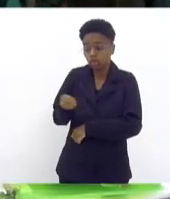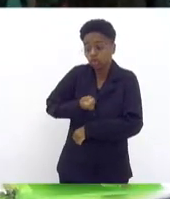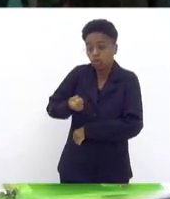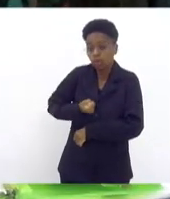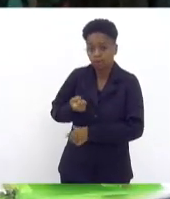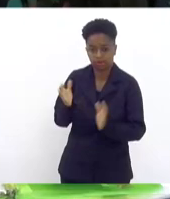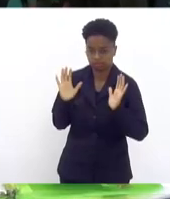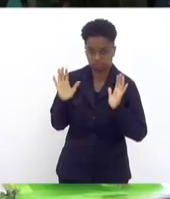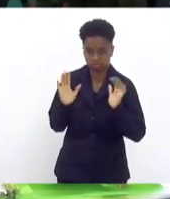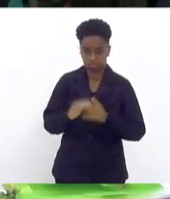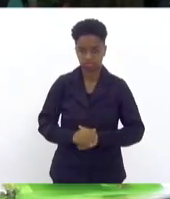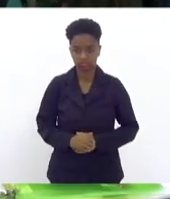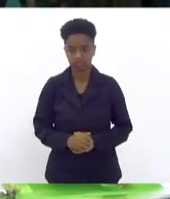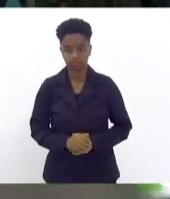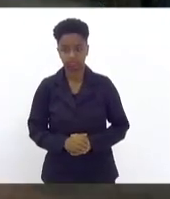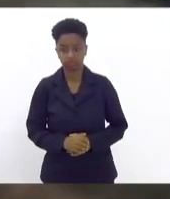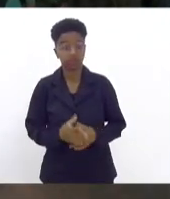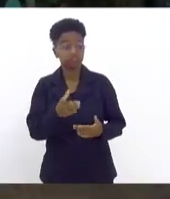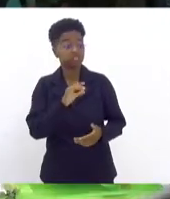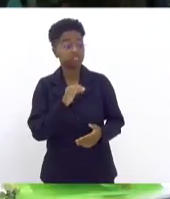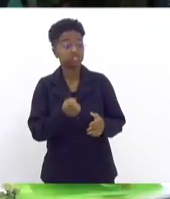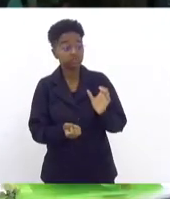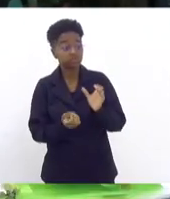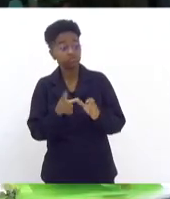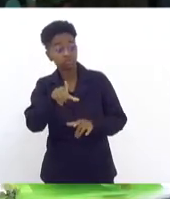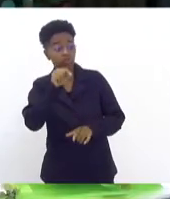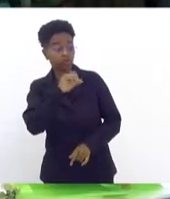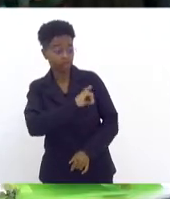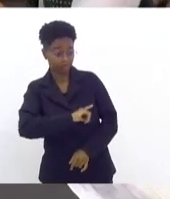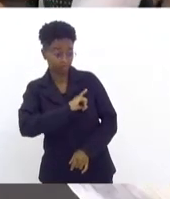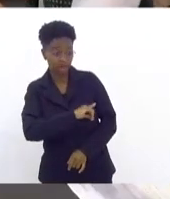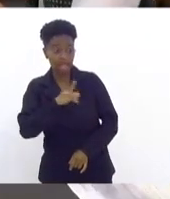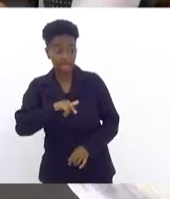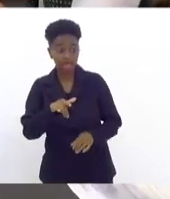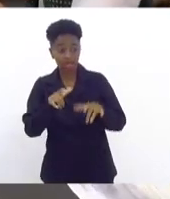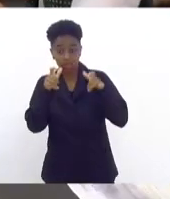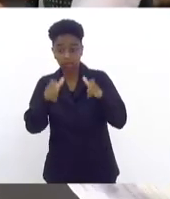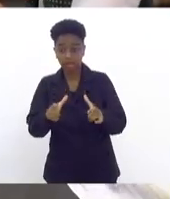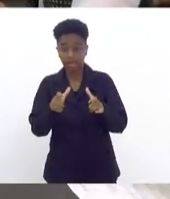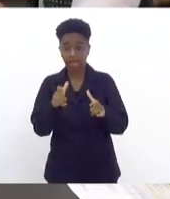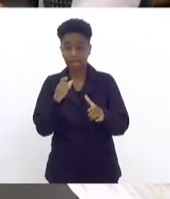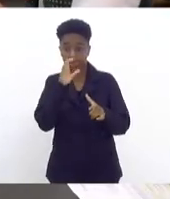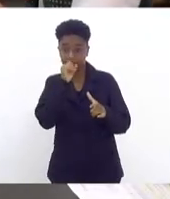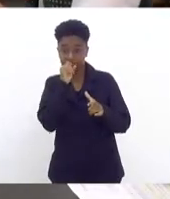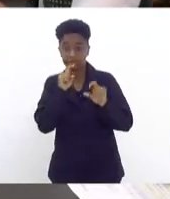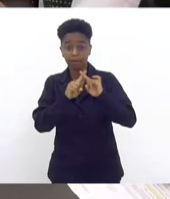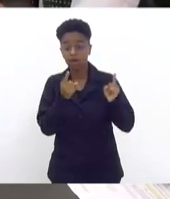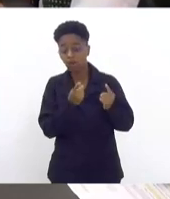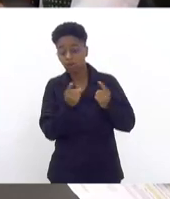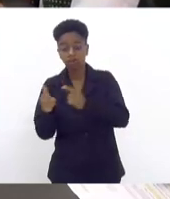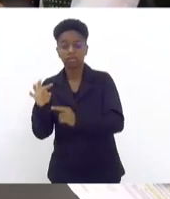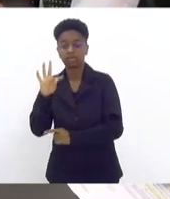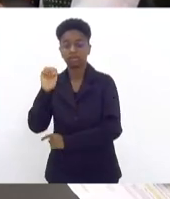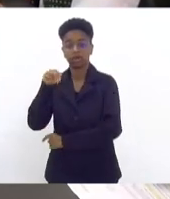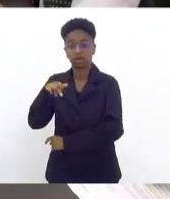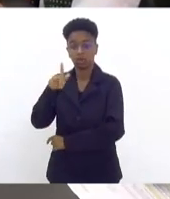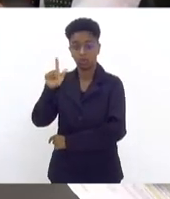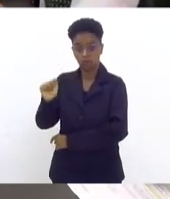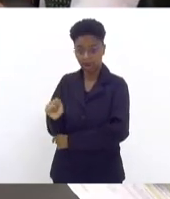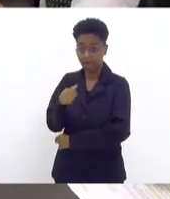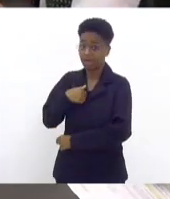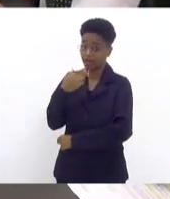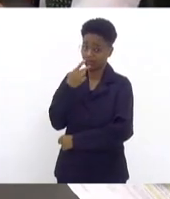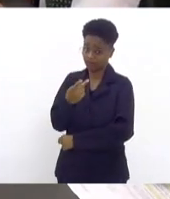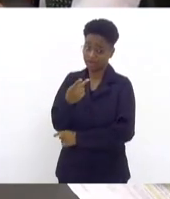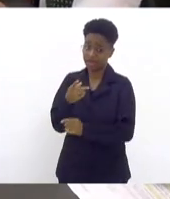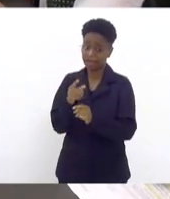ontem defendeu Itaboraí como terra da laranja. Obrigado, De Laroli. Confrontando a cidade de Tanguá, Eu refutei no momento ali no